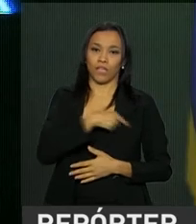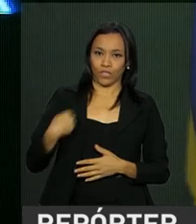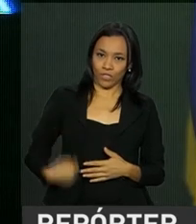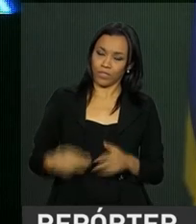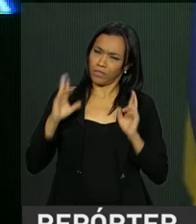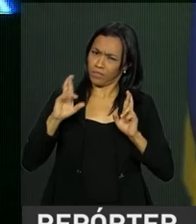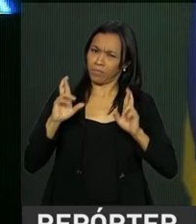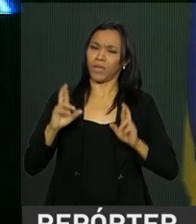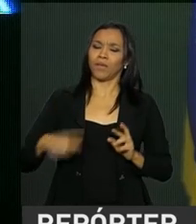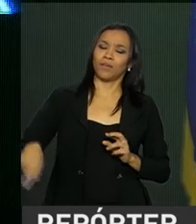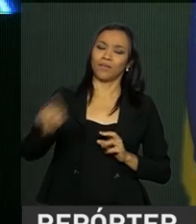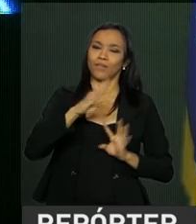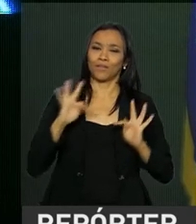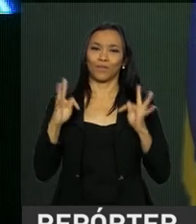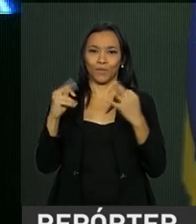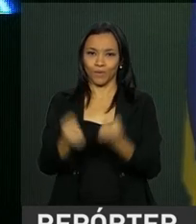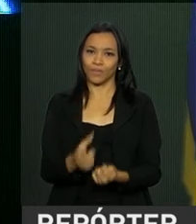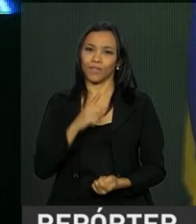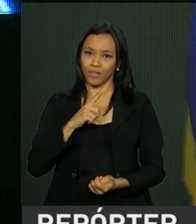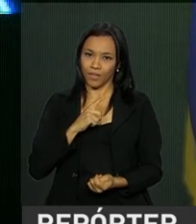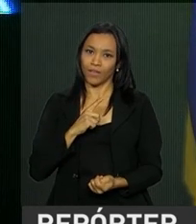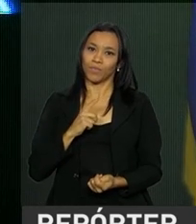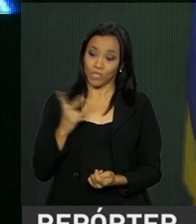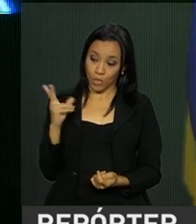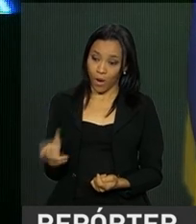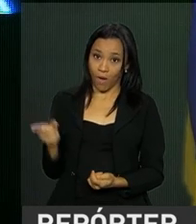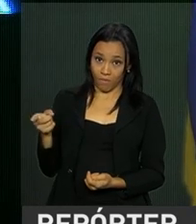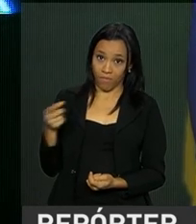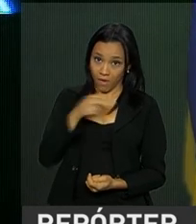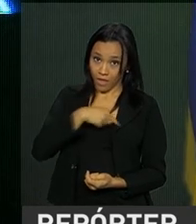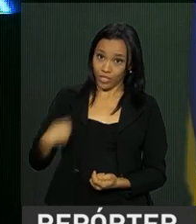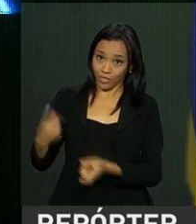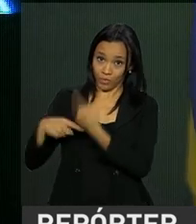Esperamos que todos tenhamos, como tem a China, muito sucesso.